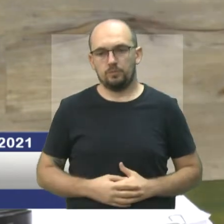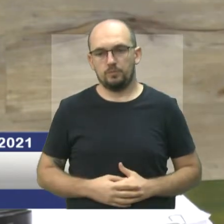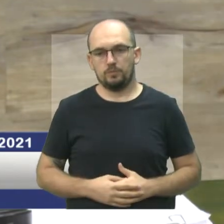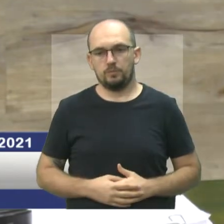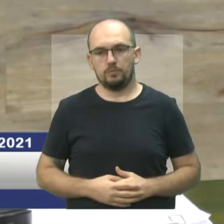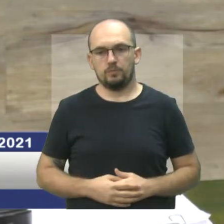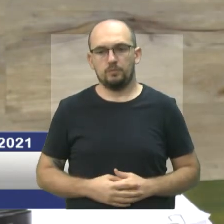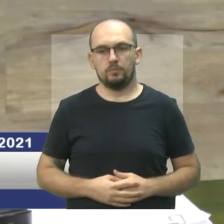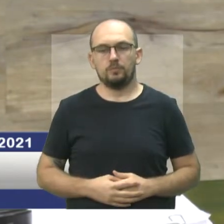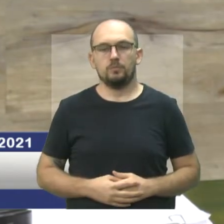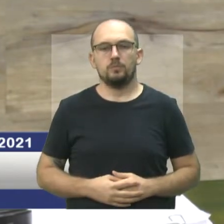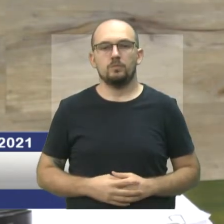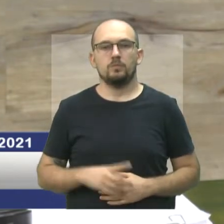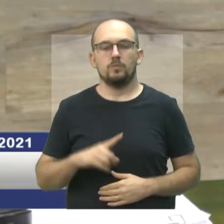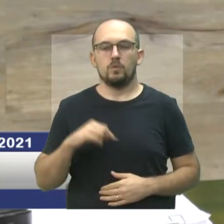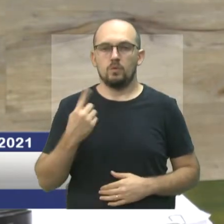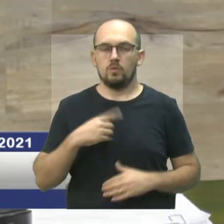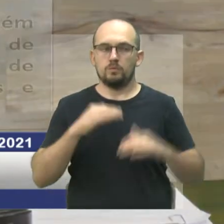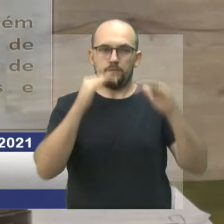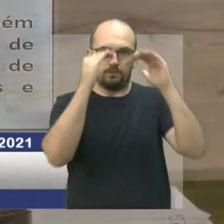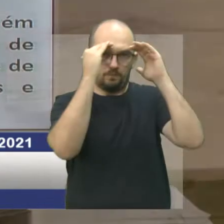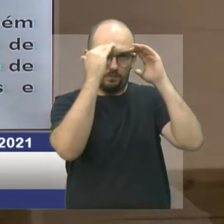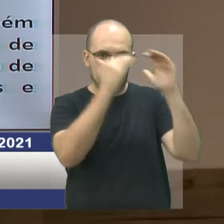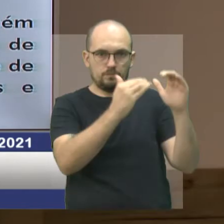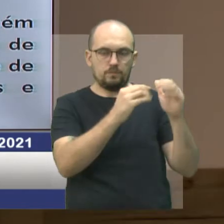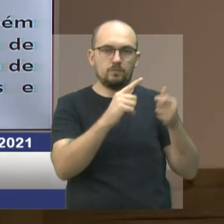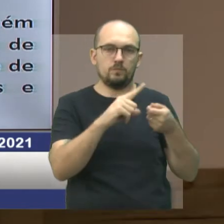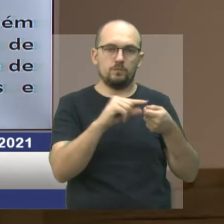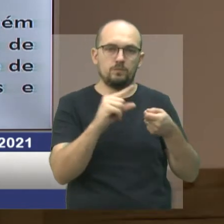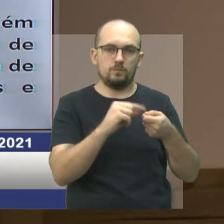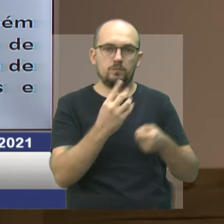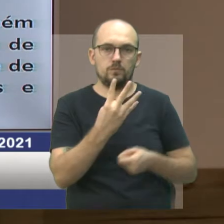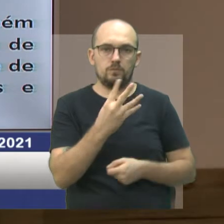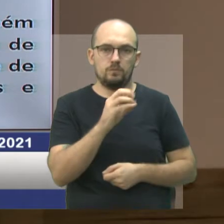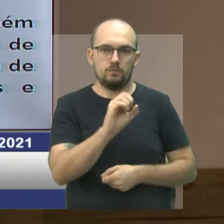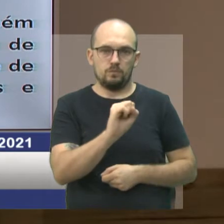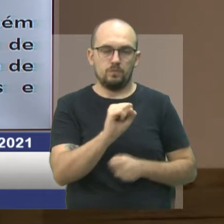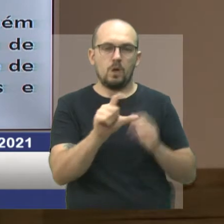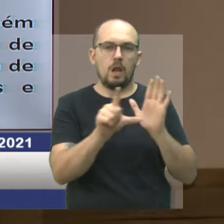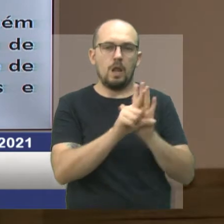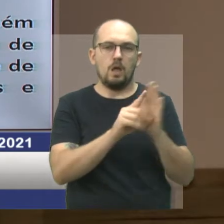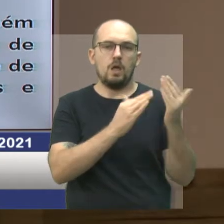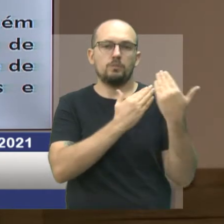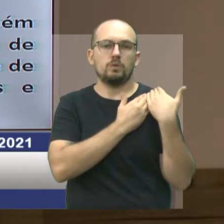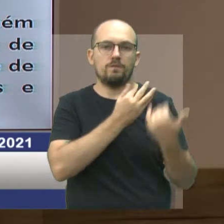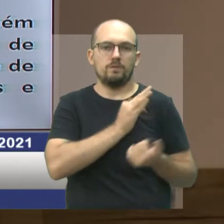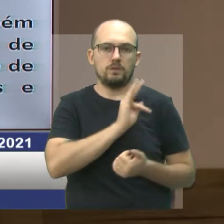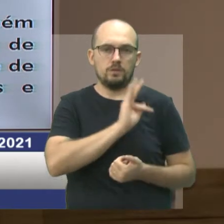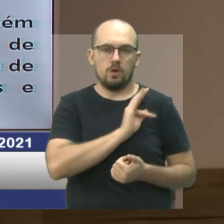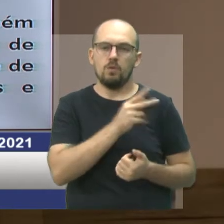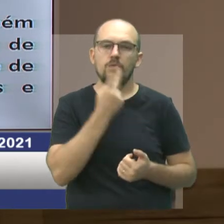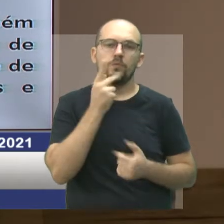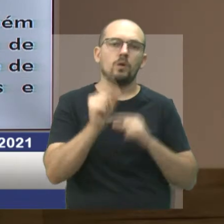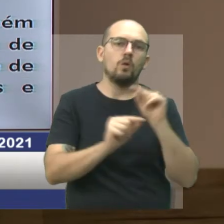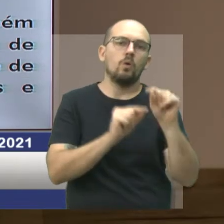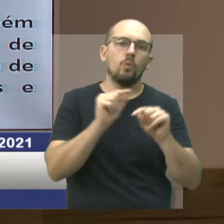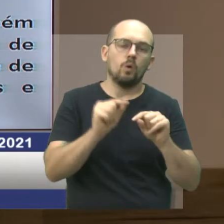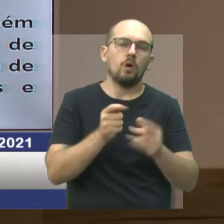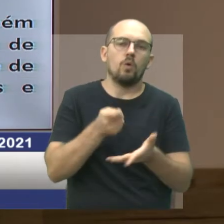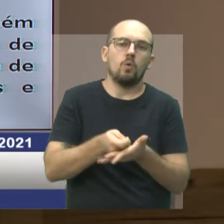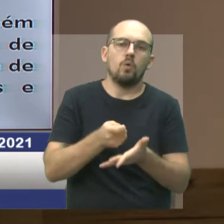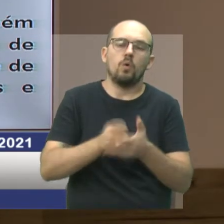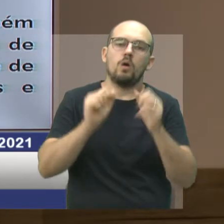Então, a gente está obedecendo ao artigo 48 da Lei de Responsabilidade Fiscal, que fala: são instrumentos de transparência da